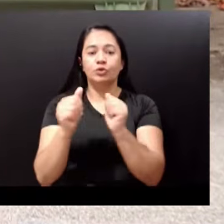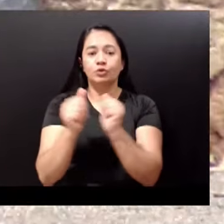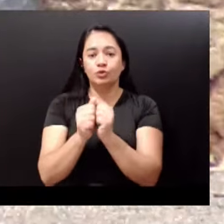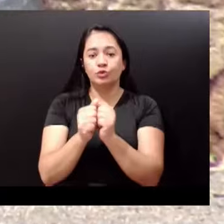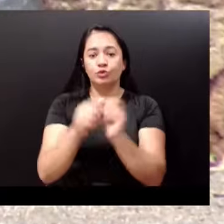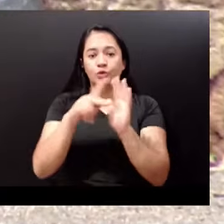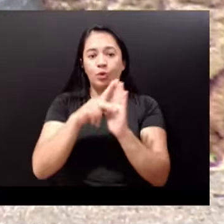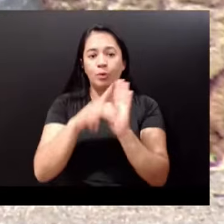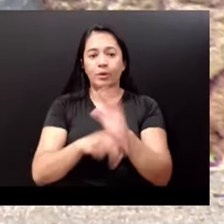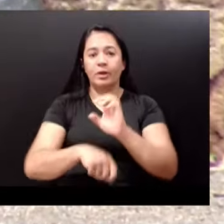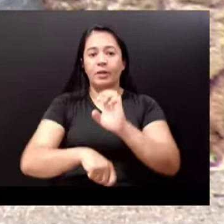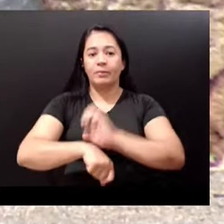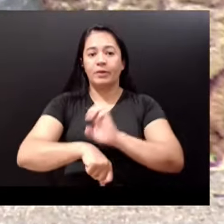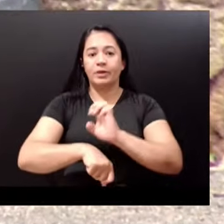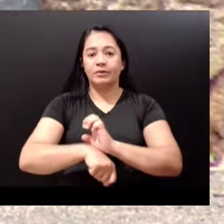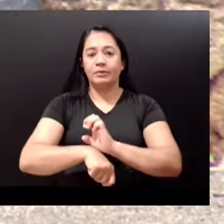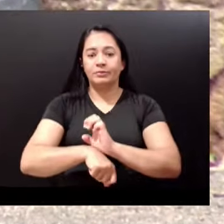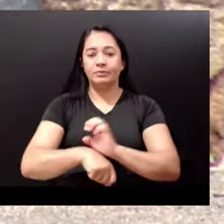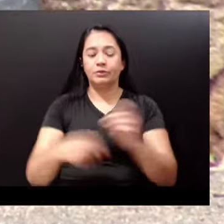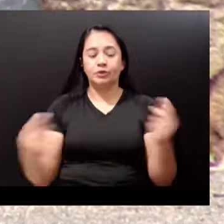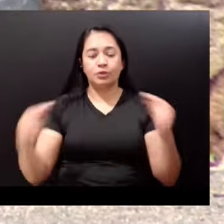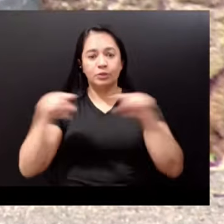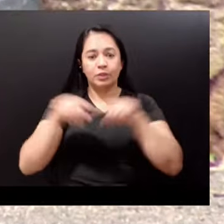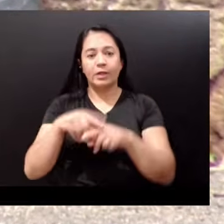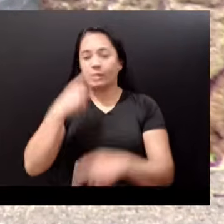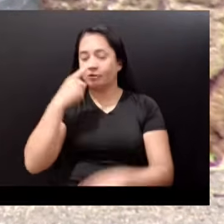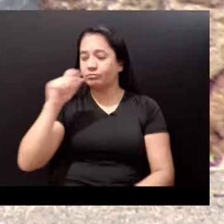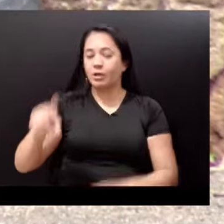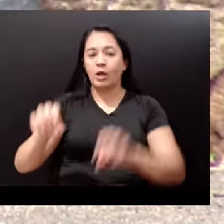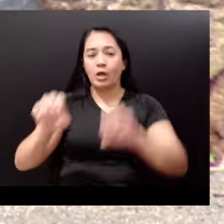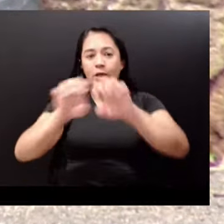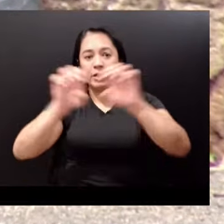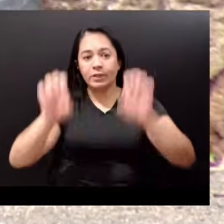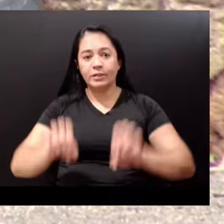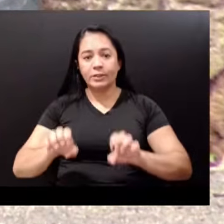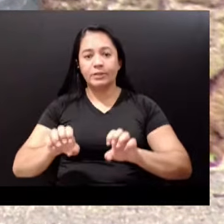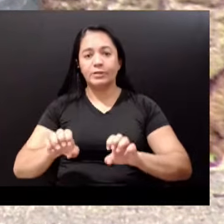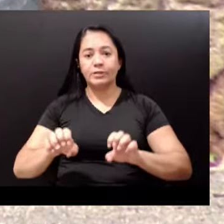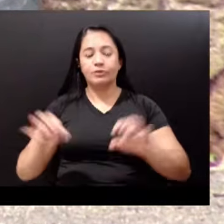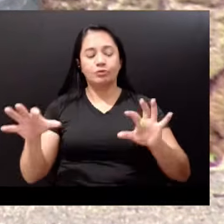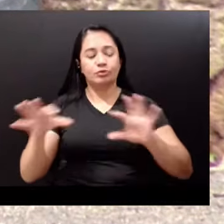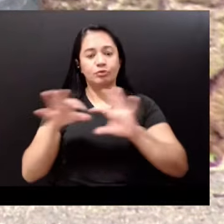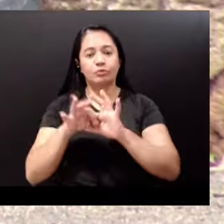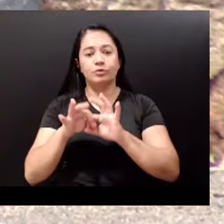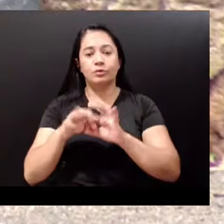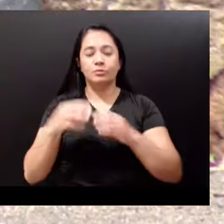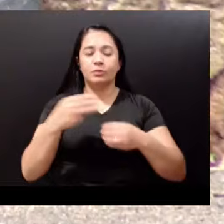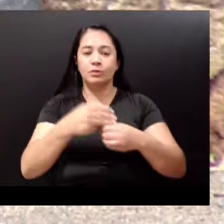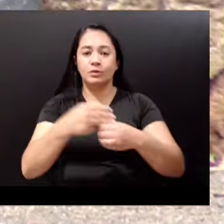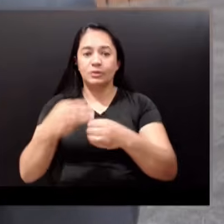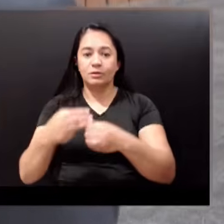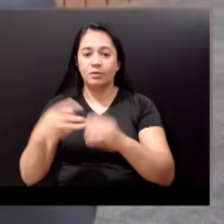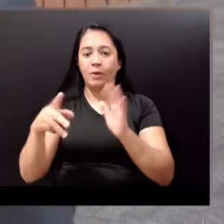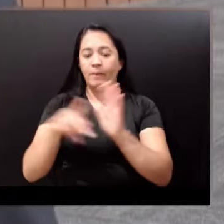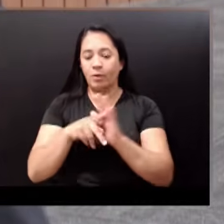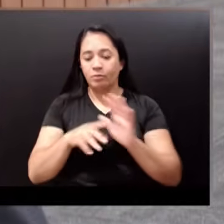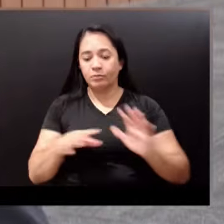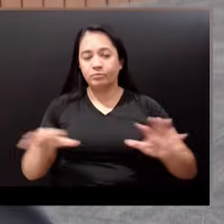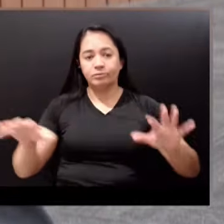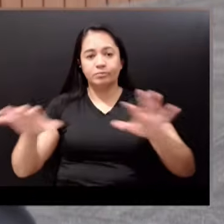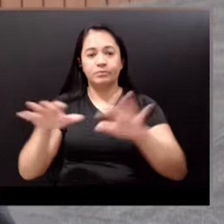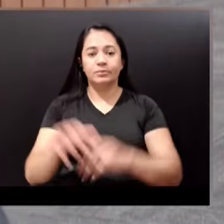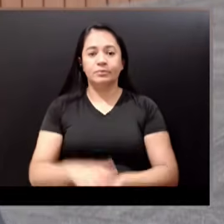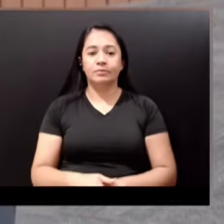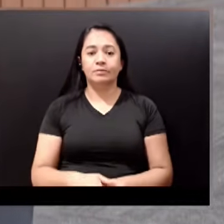Integra Resíduos, que busca estruturar ações consorciadas entre os municípios da região metropolitana. A questão dos